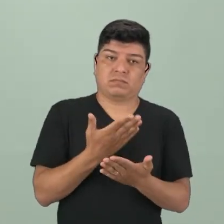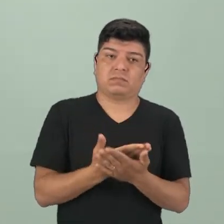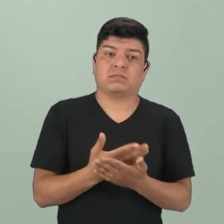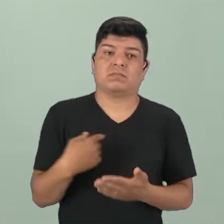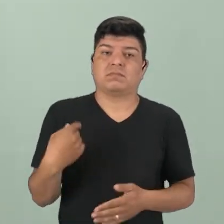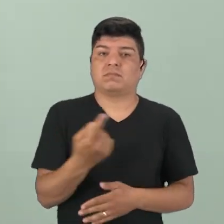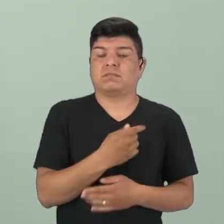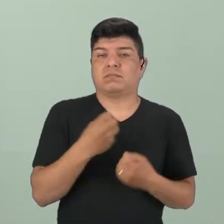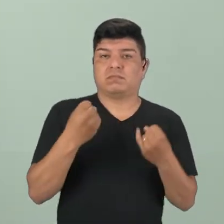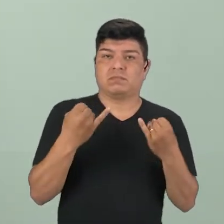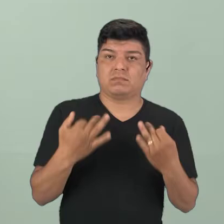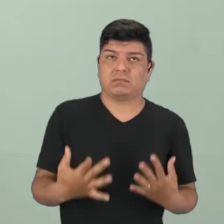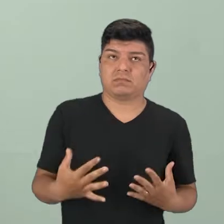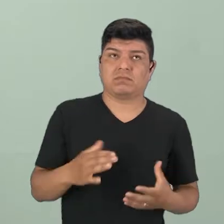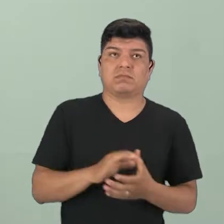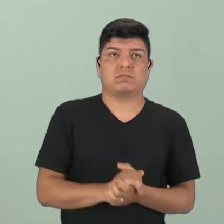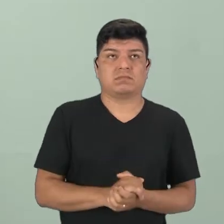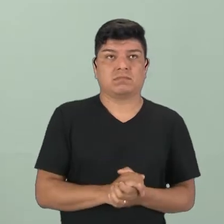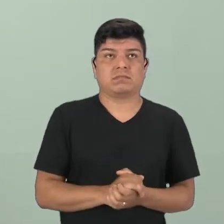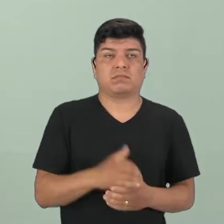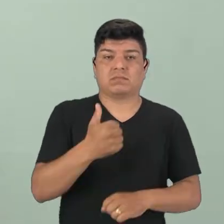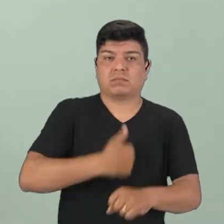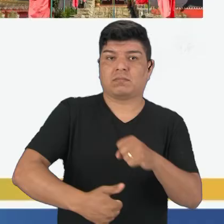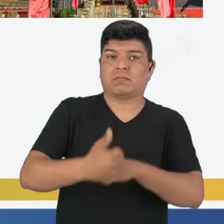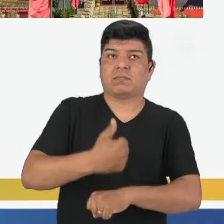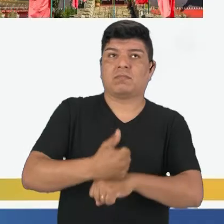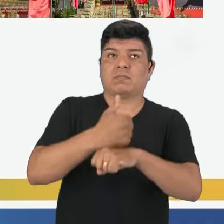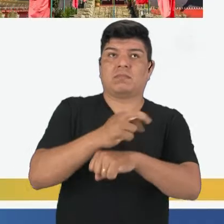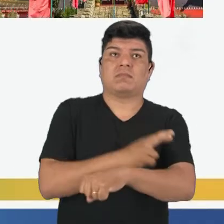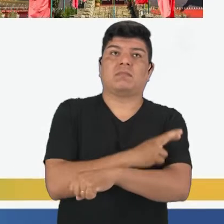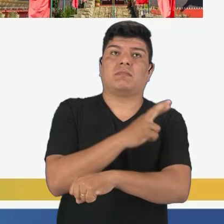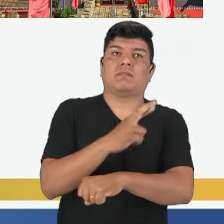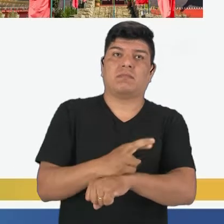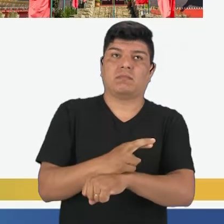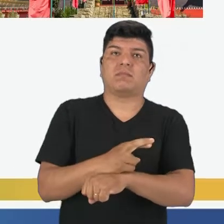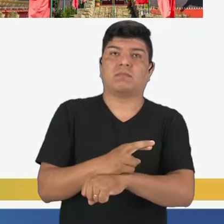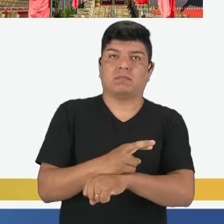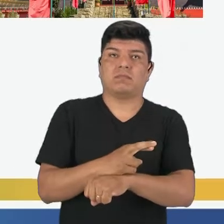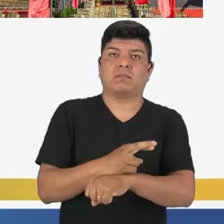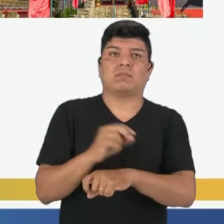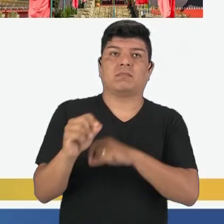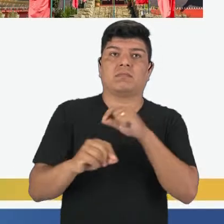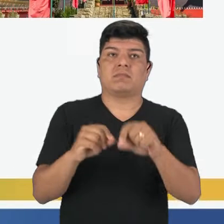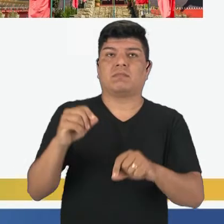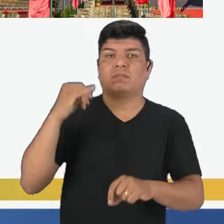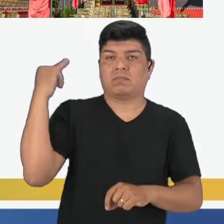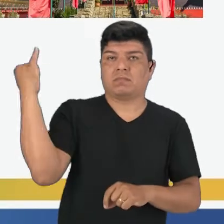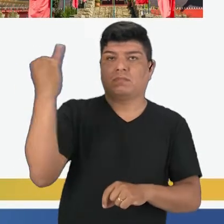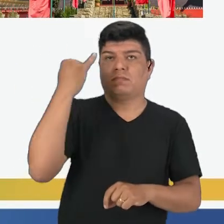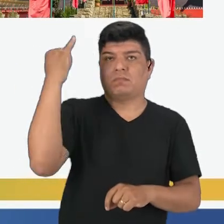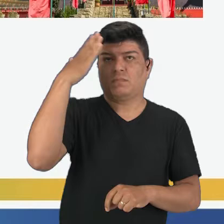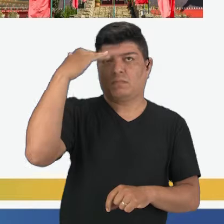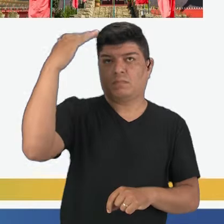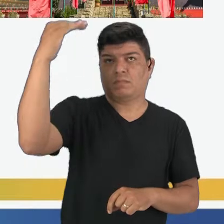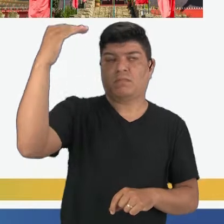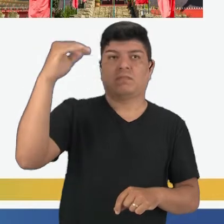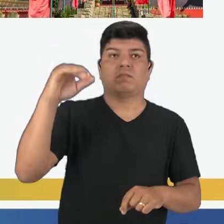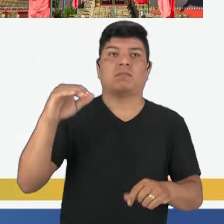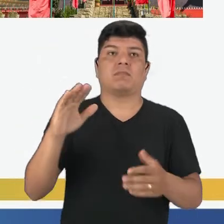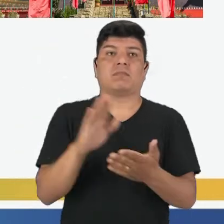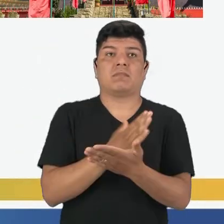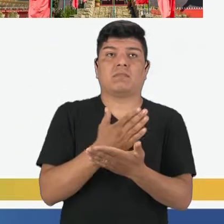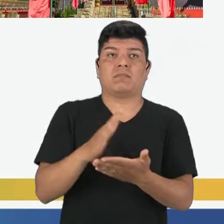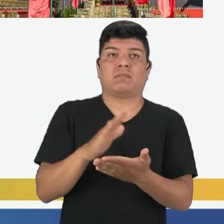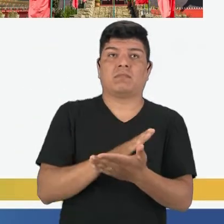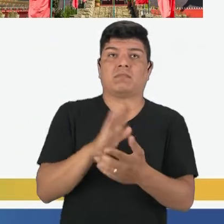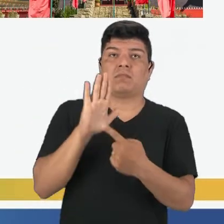gente vai falar do líder religioso que é um líder de destaque. A gente vai ver aqui personalidades